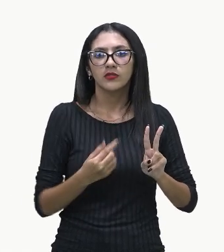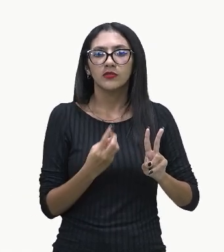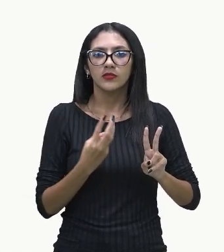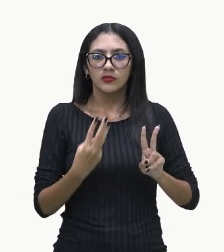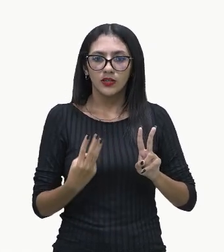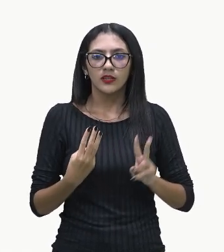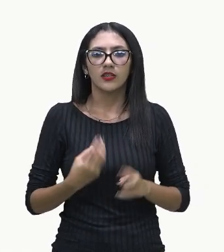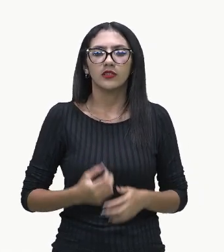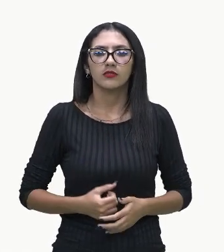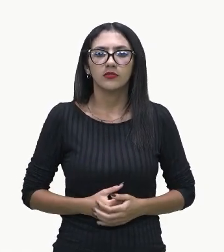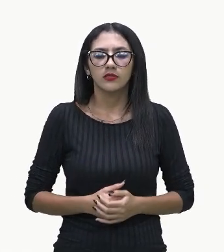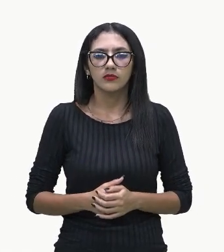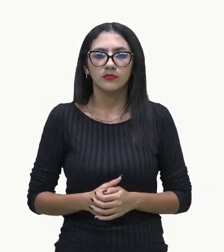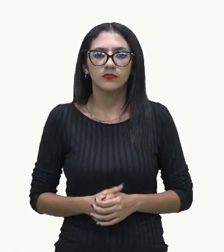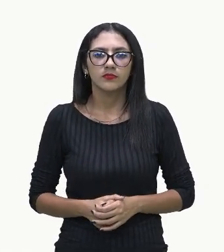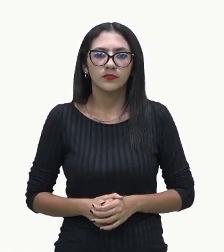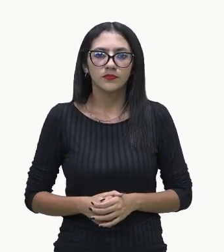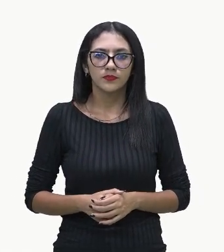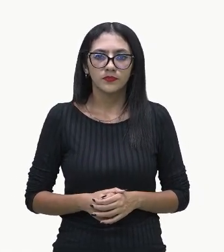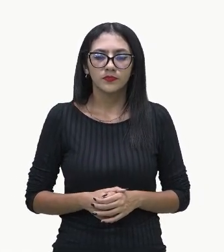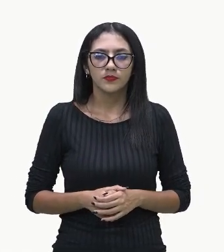207,36. E nós vemos aqui que é